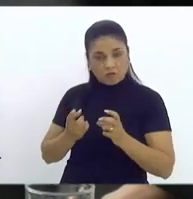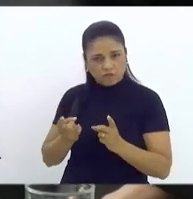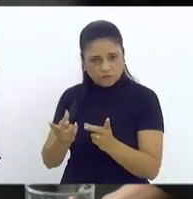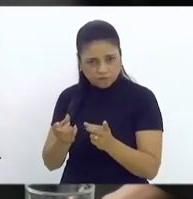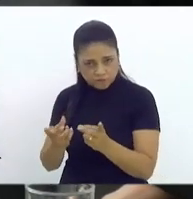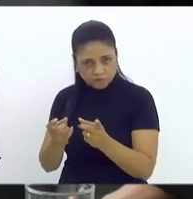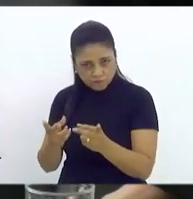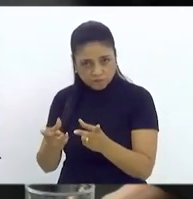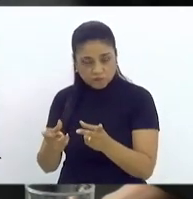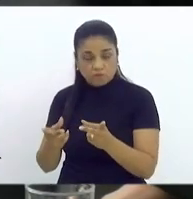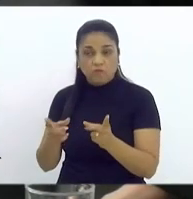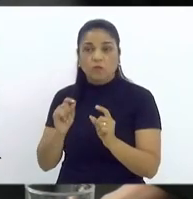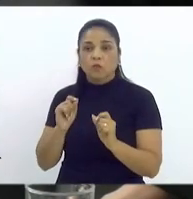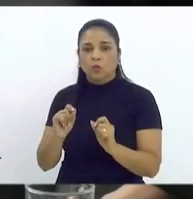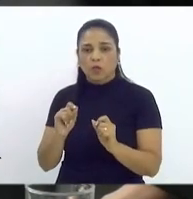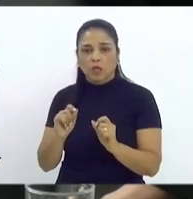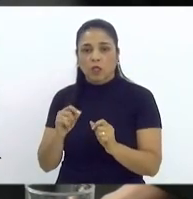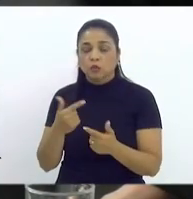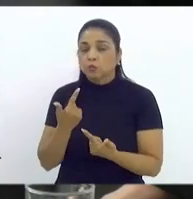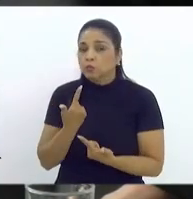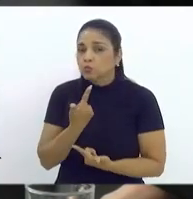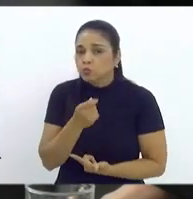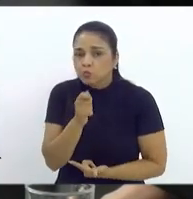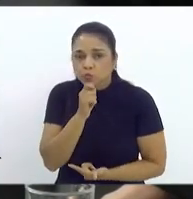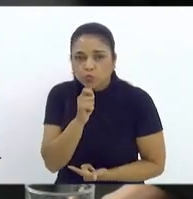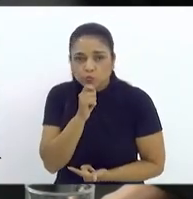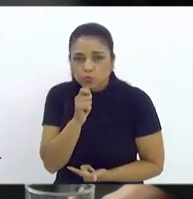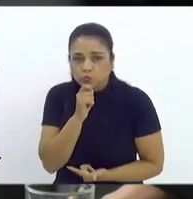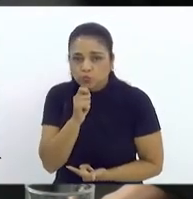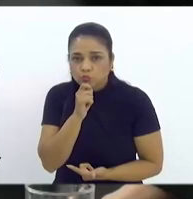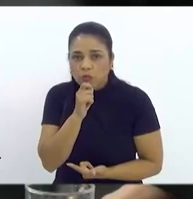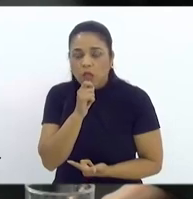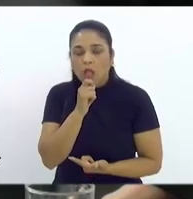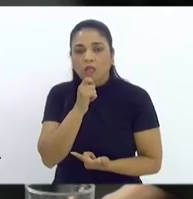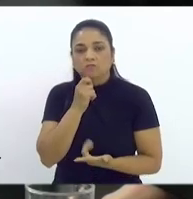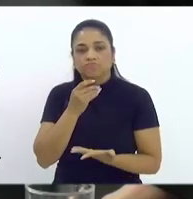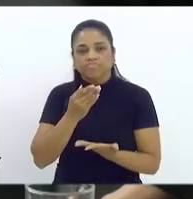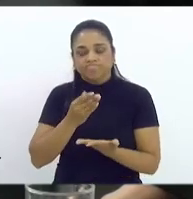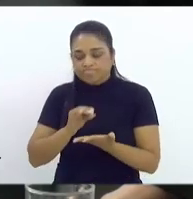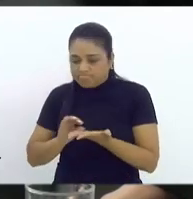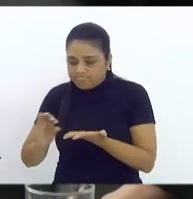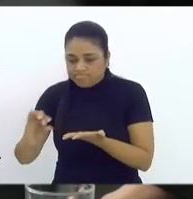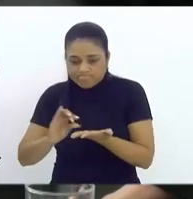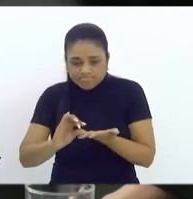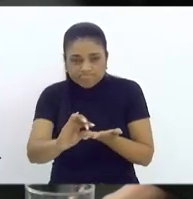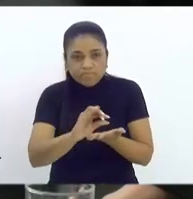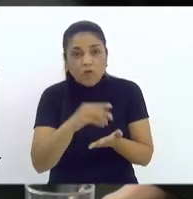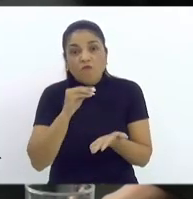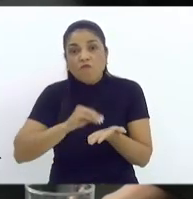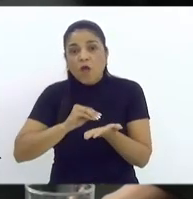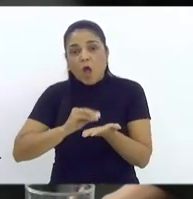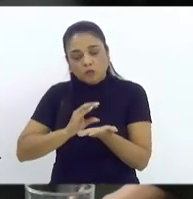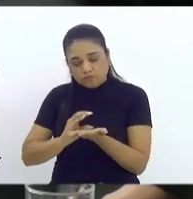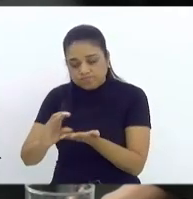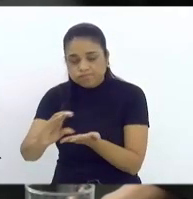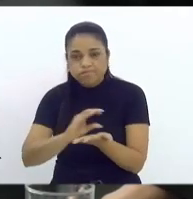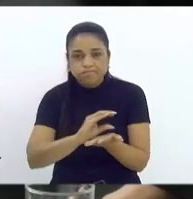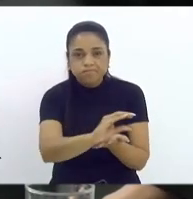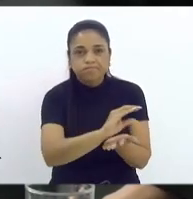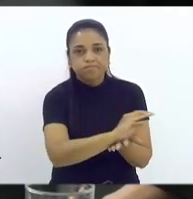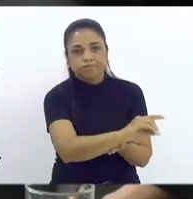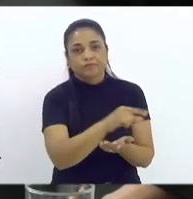é que não tem a viabilidade pela falta de investimento. E aqui eu quero, presidente,